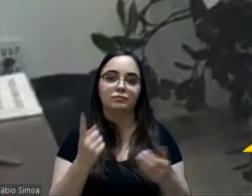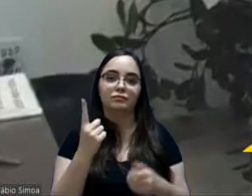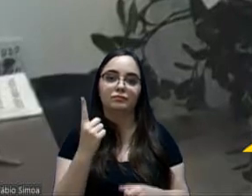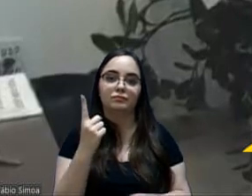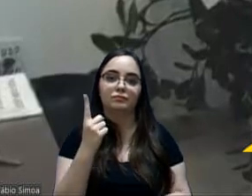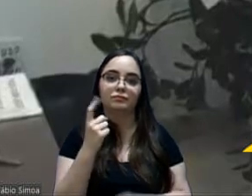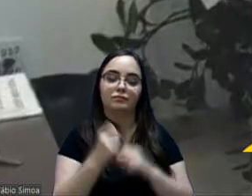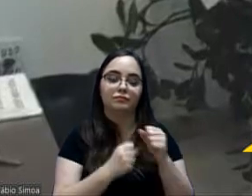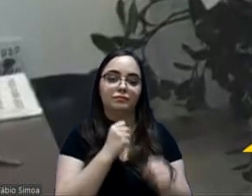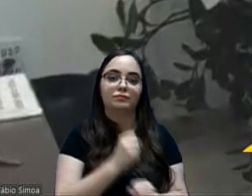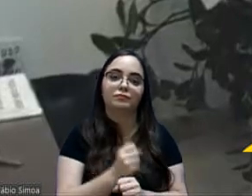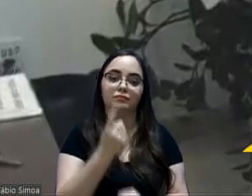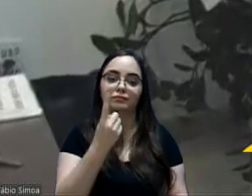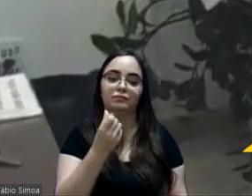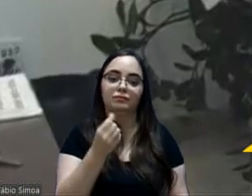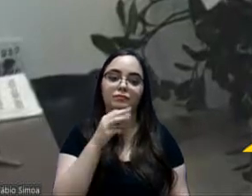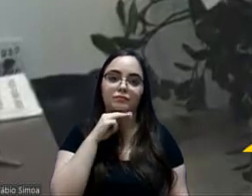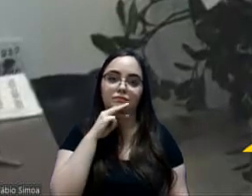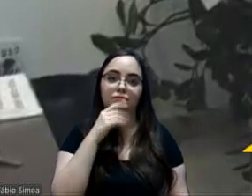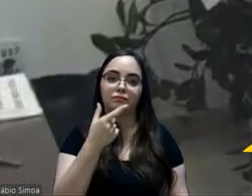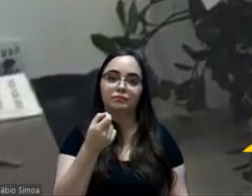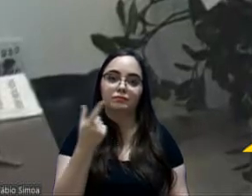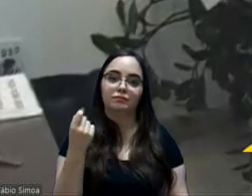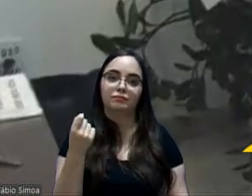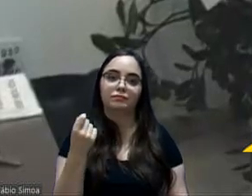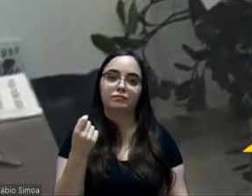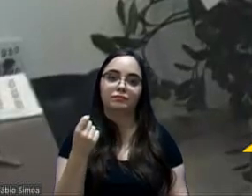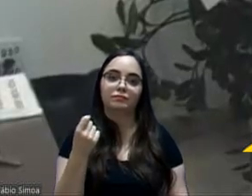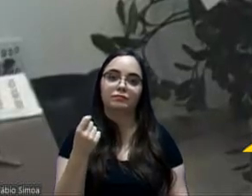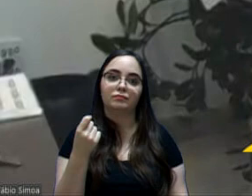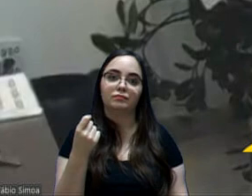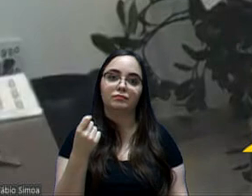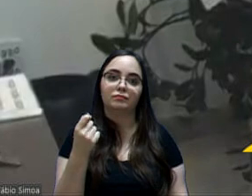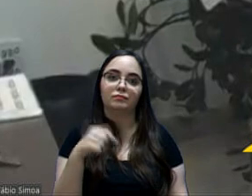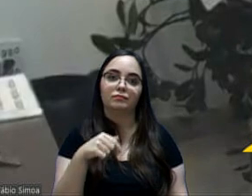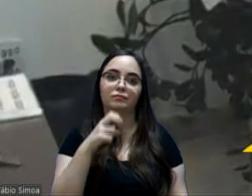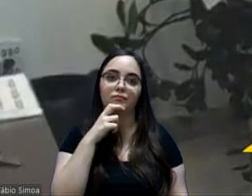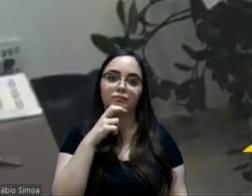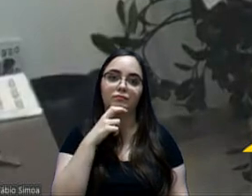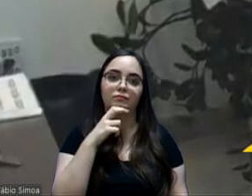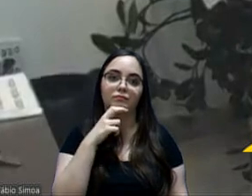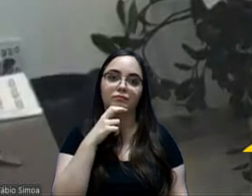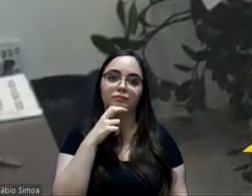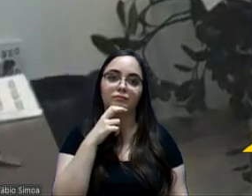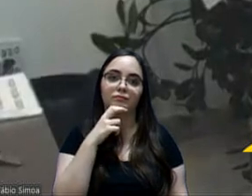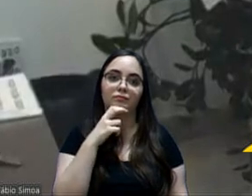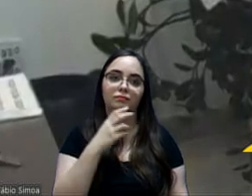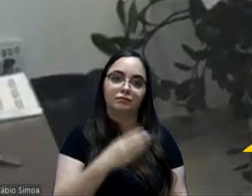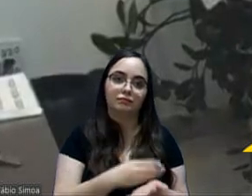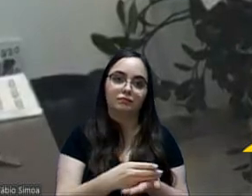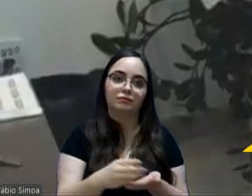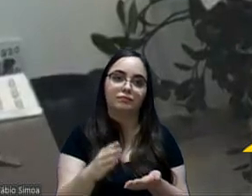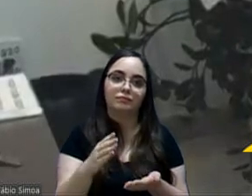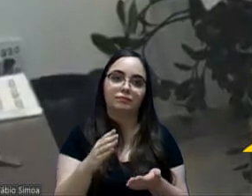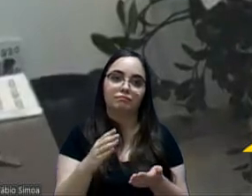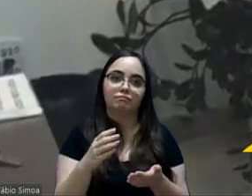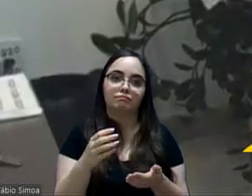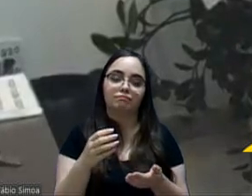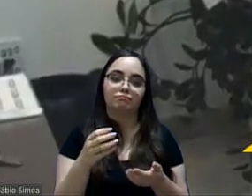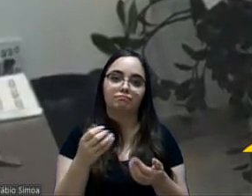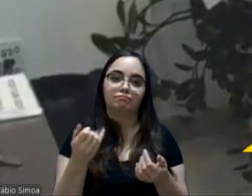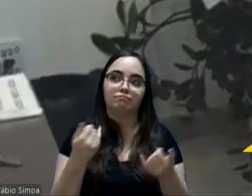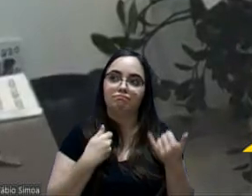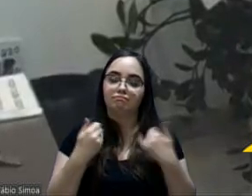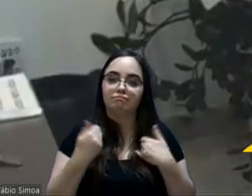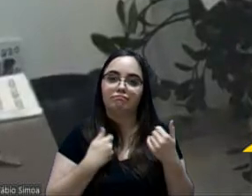né? 16 de março de 2020, que Sorocaba, né? A gente começou a receber essas notícias